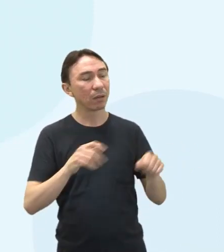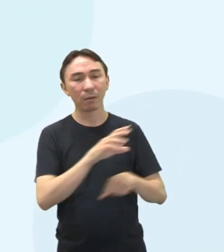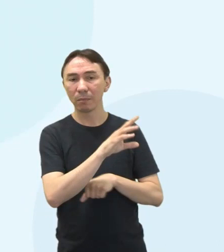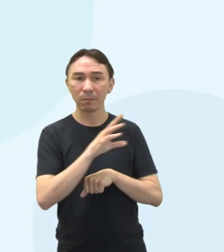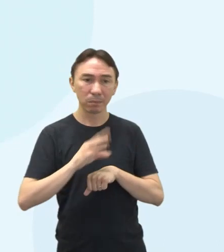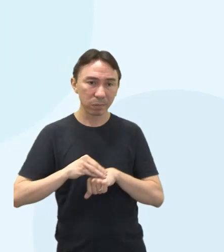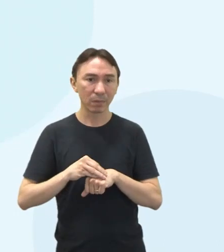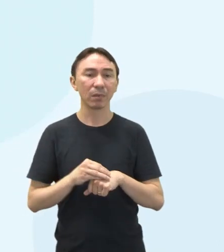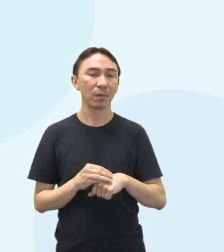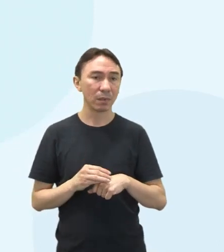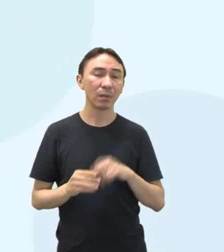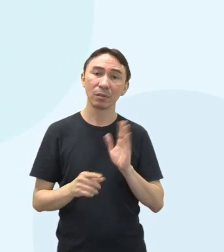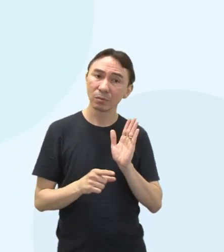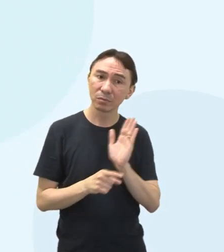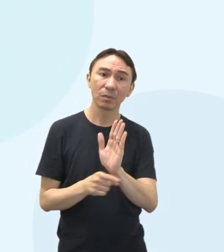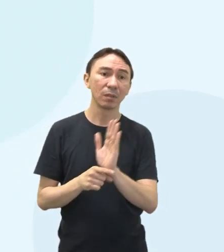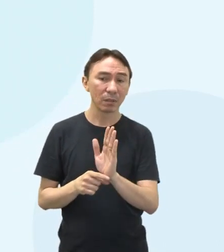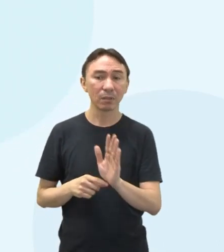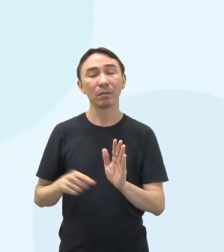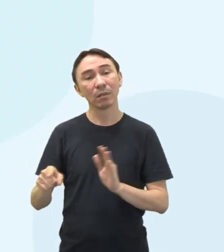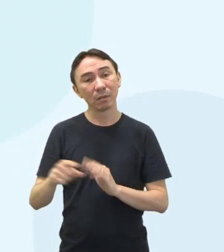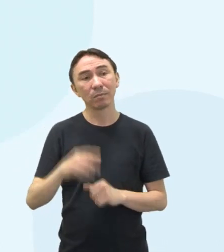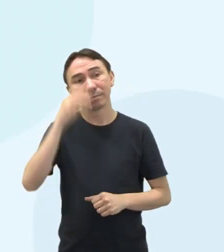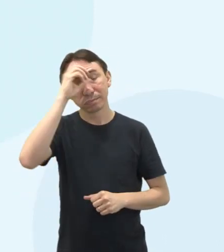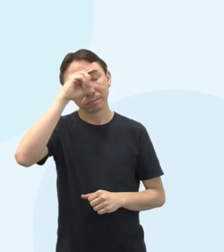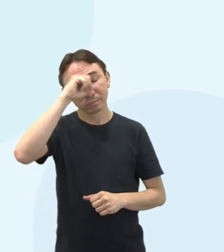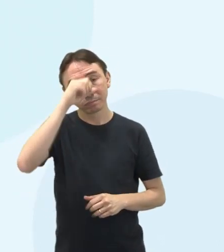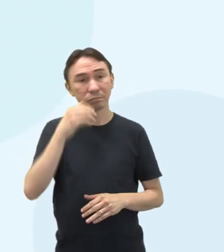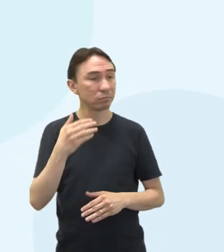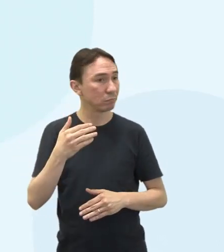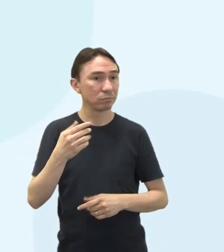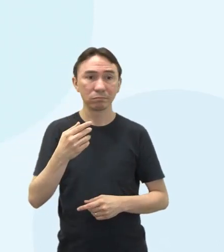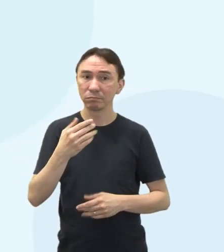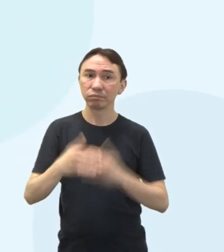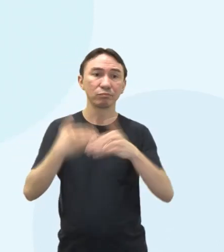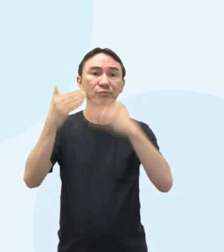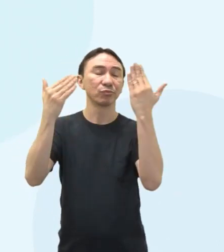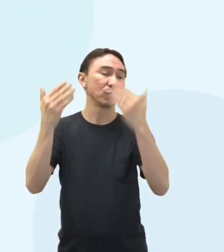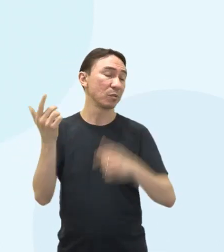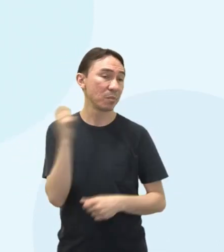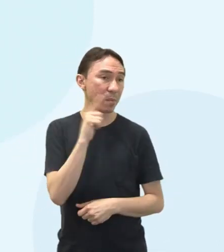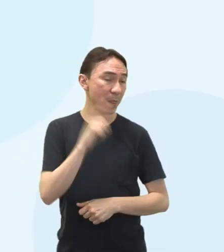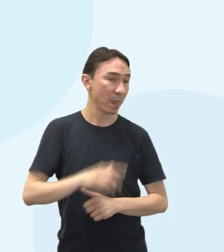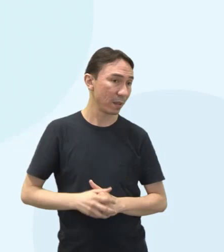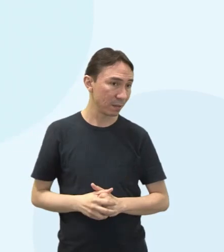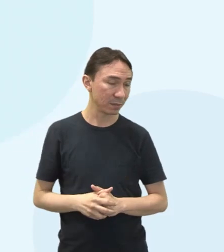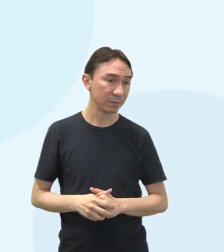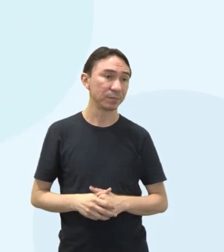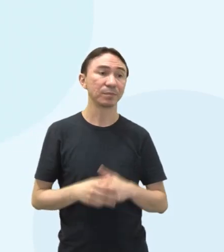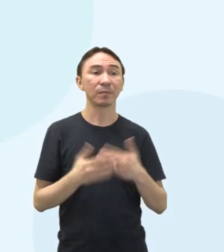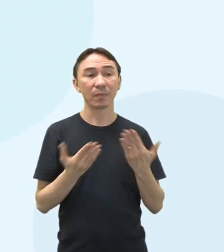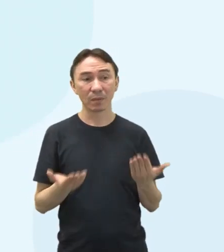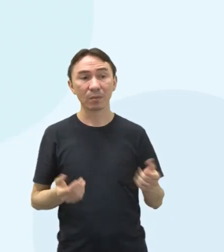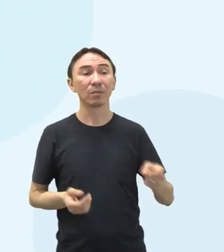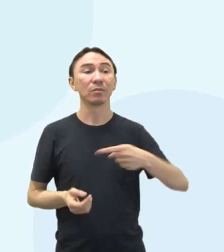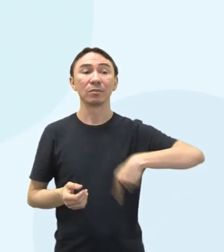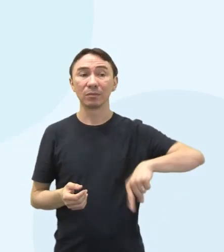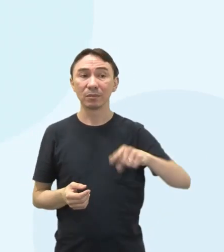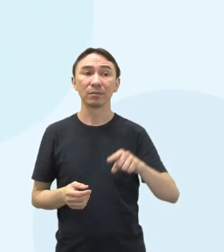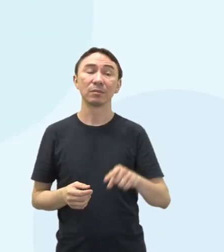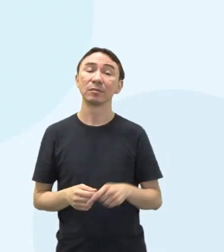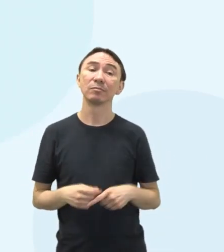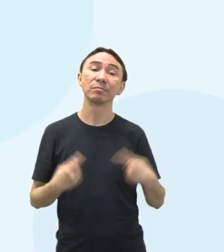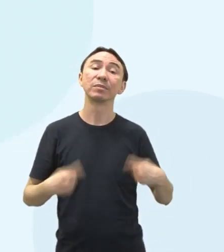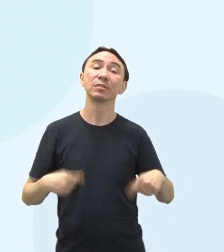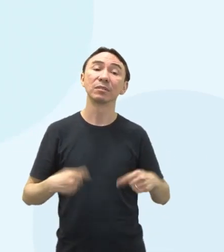significativos essas essas aprendizagens então para isso nós também podemos precisamos na verdade né